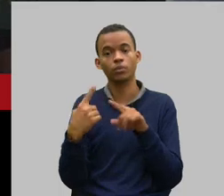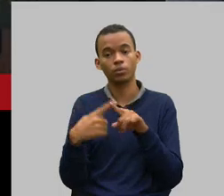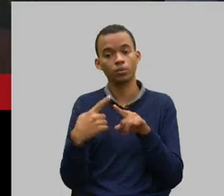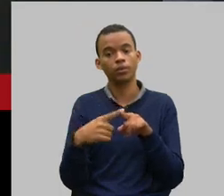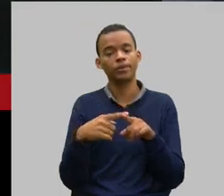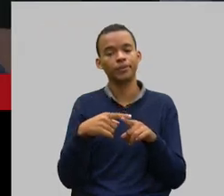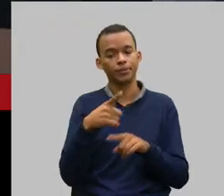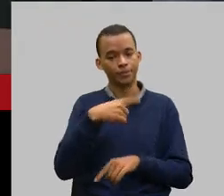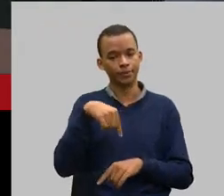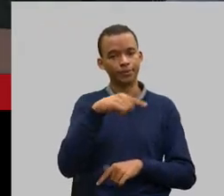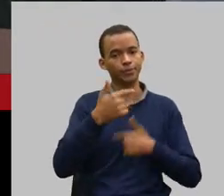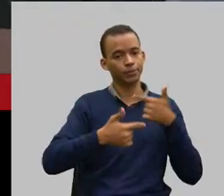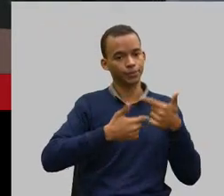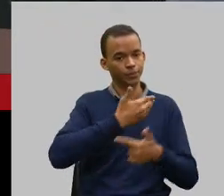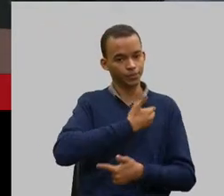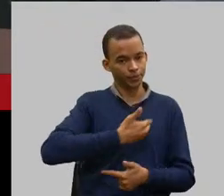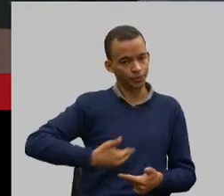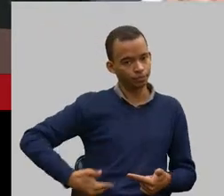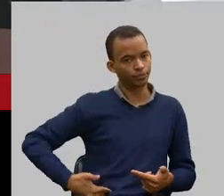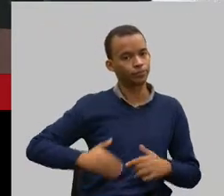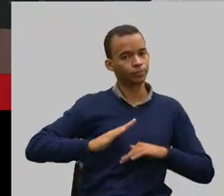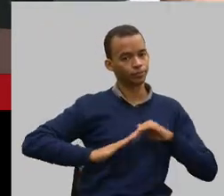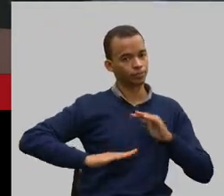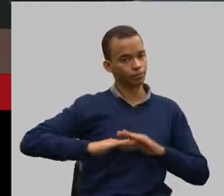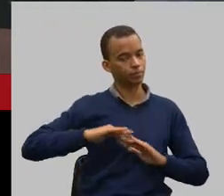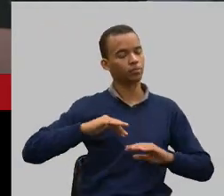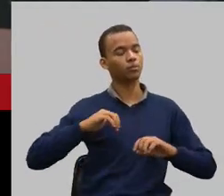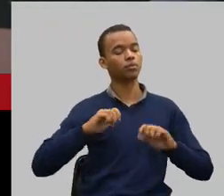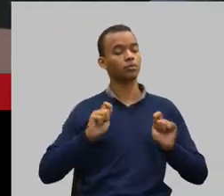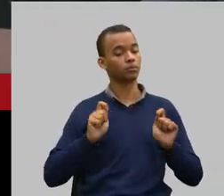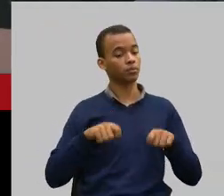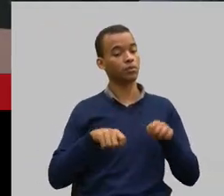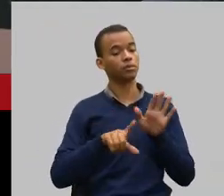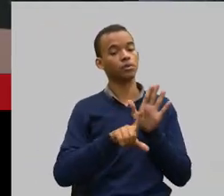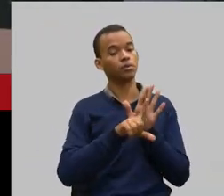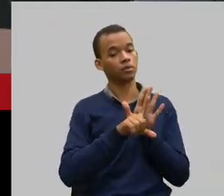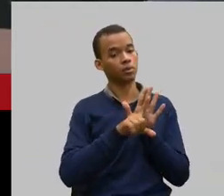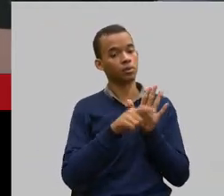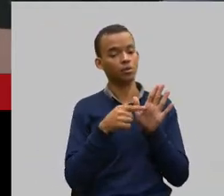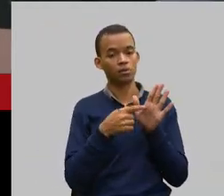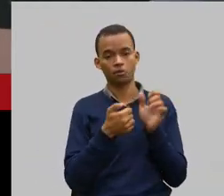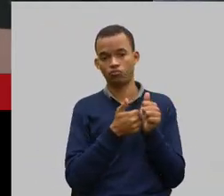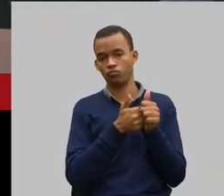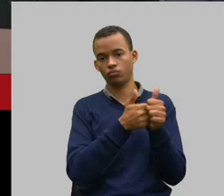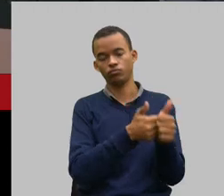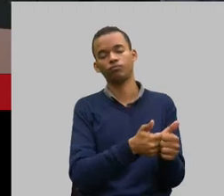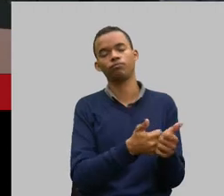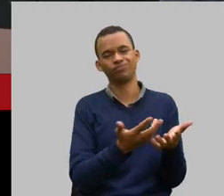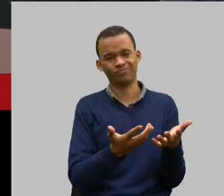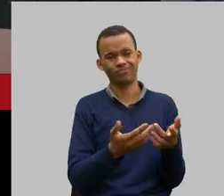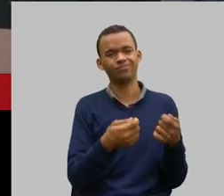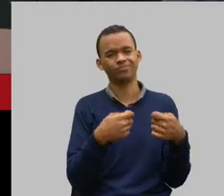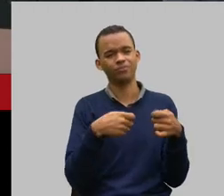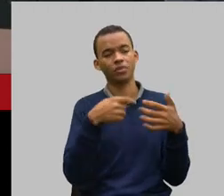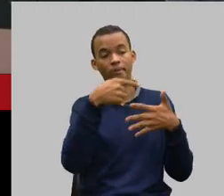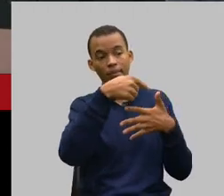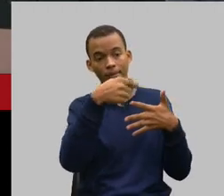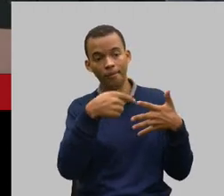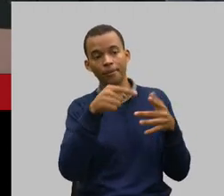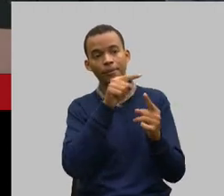Norma né Espero que não seja uma Norma subjetiva porque né ar você sabe disso estamos